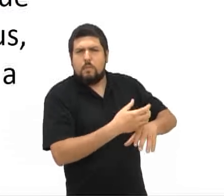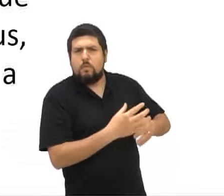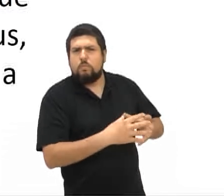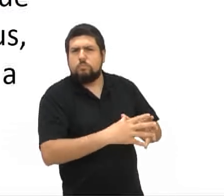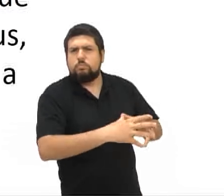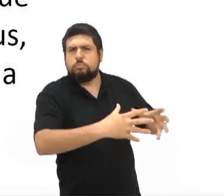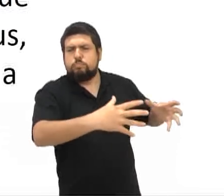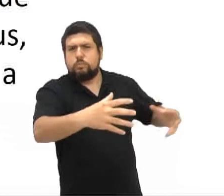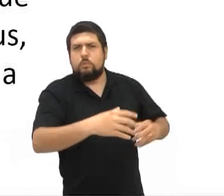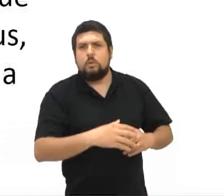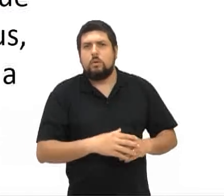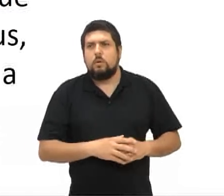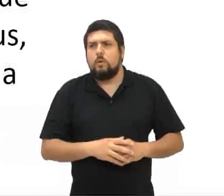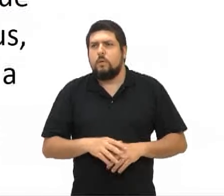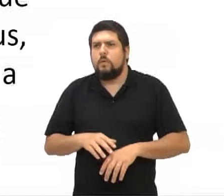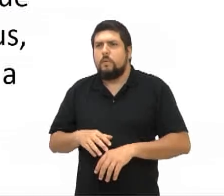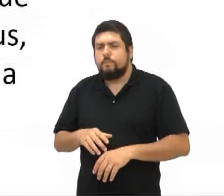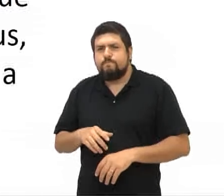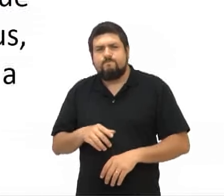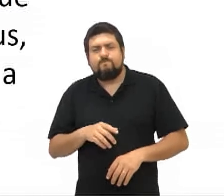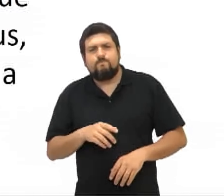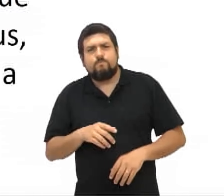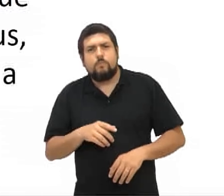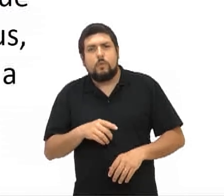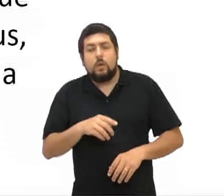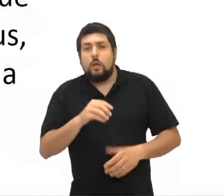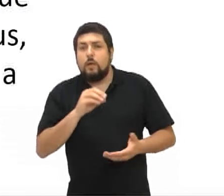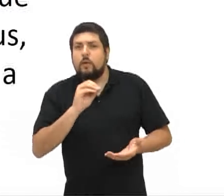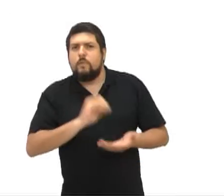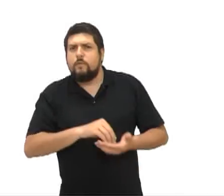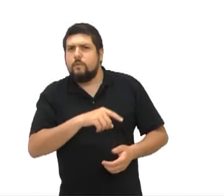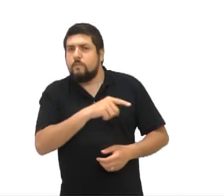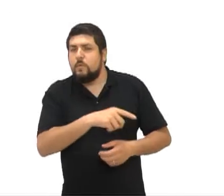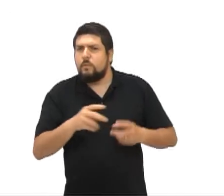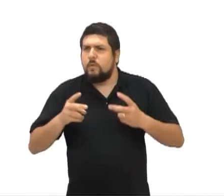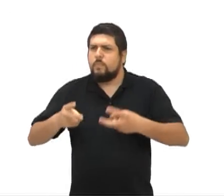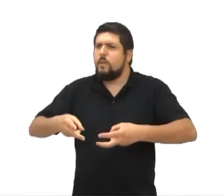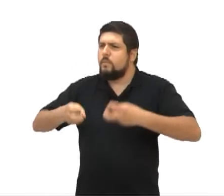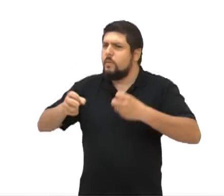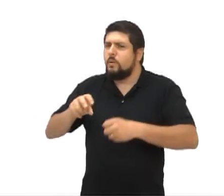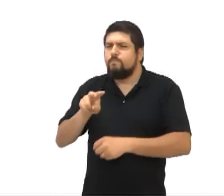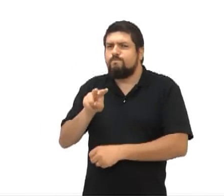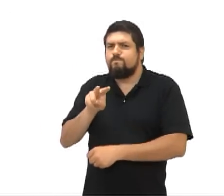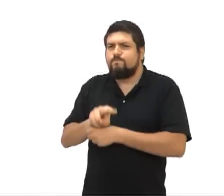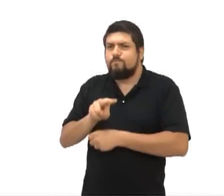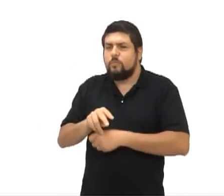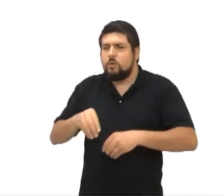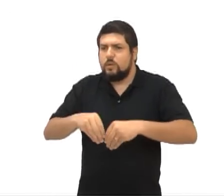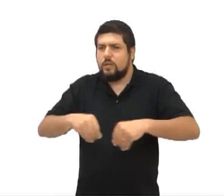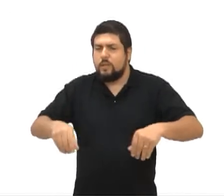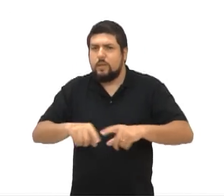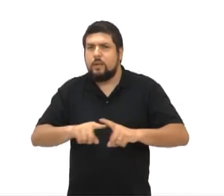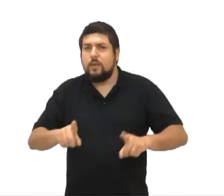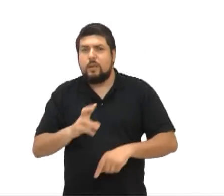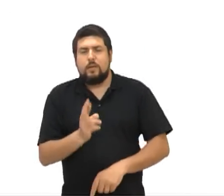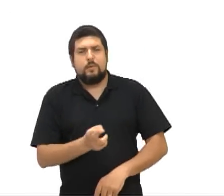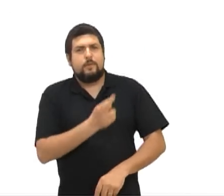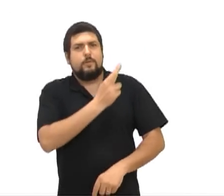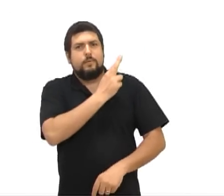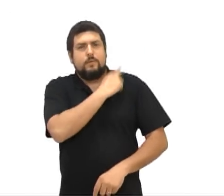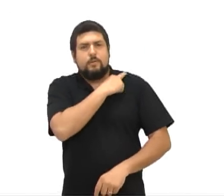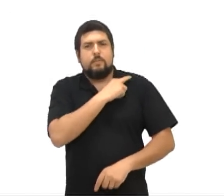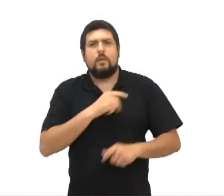os homens percebam a tempo a importância de cultivar a terra com responsabilidade, a fim de